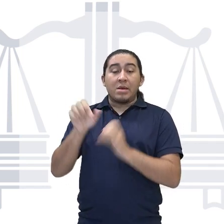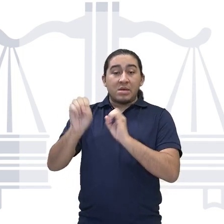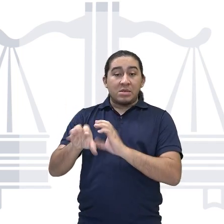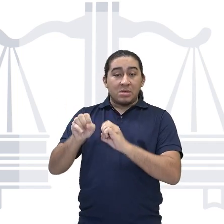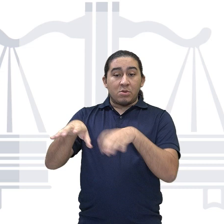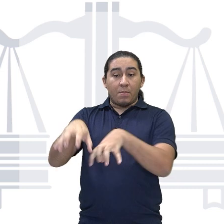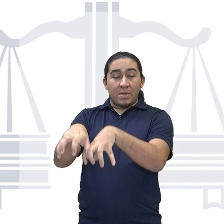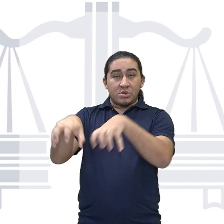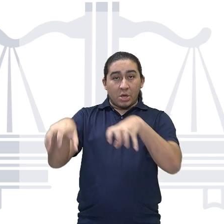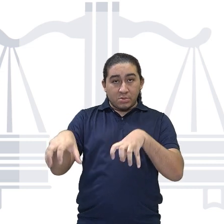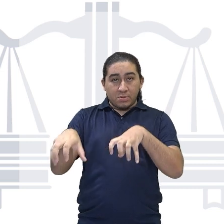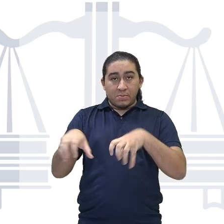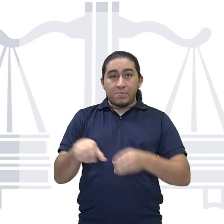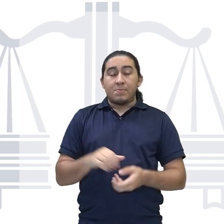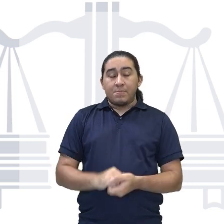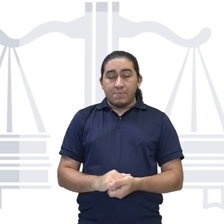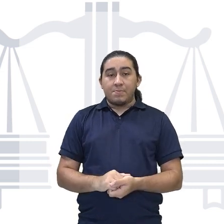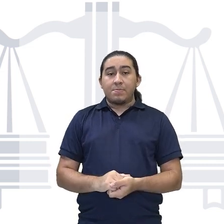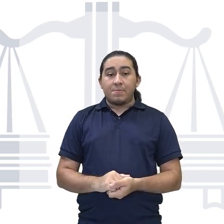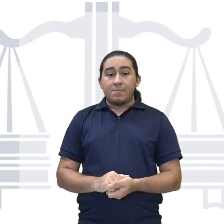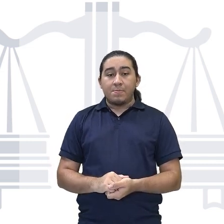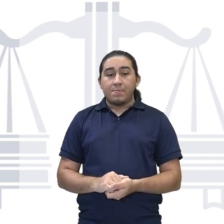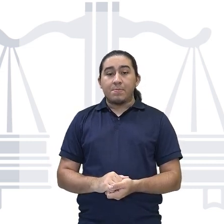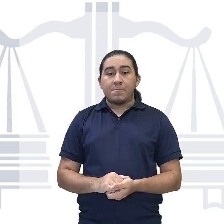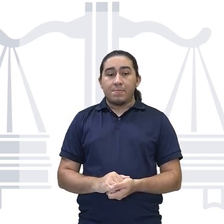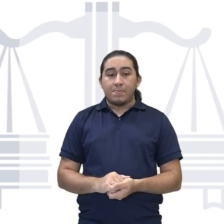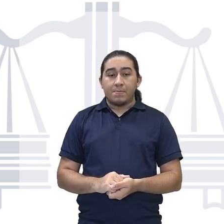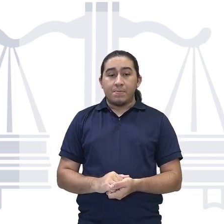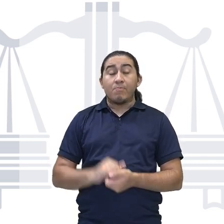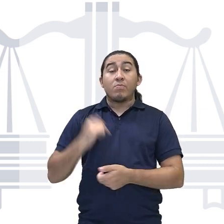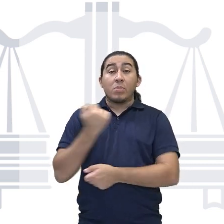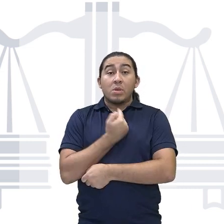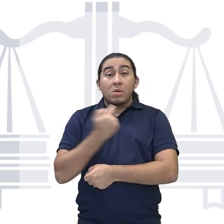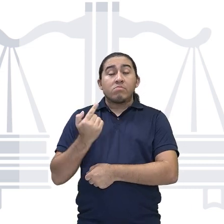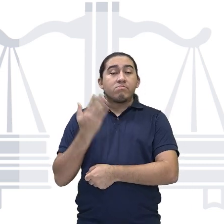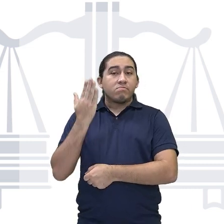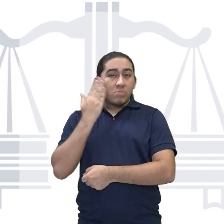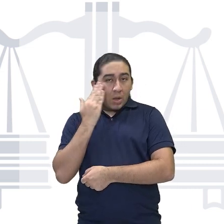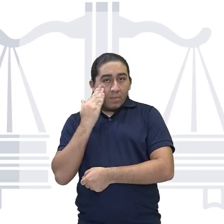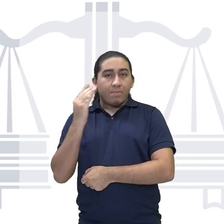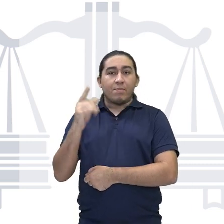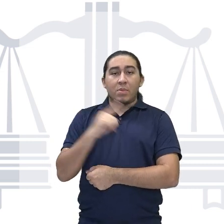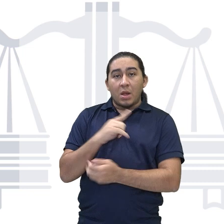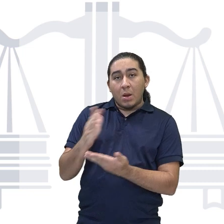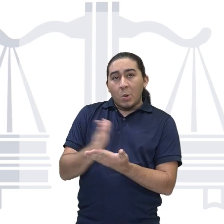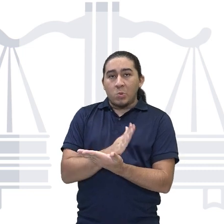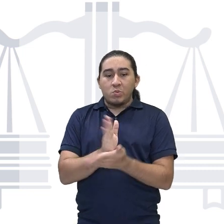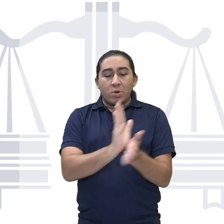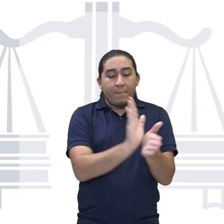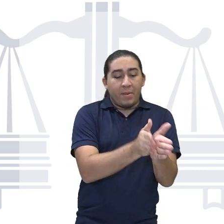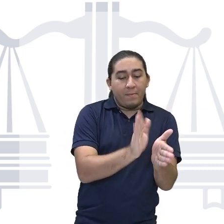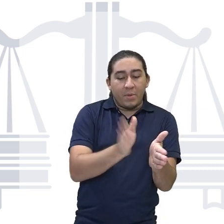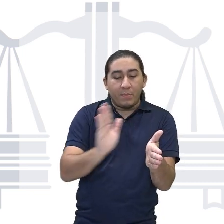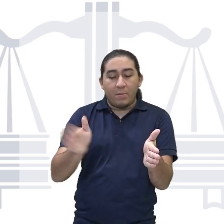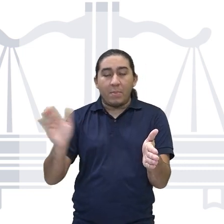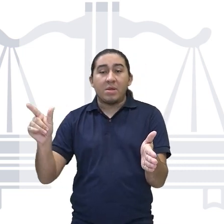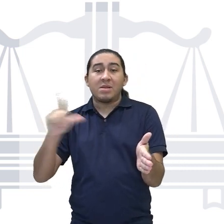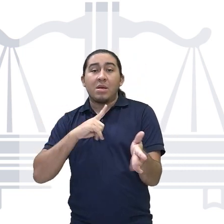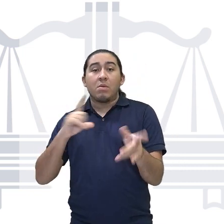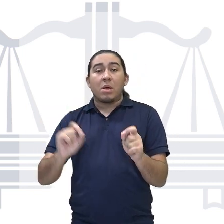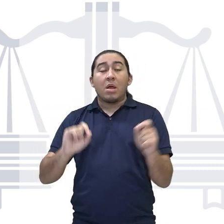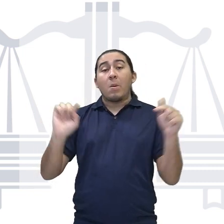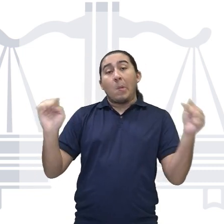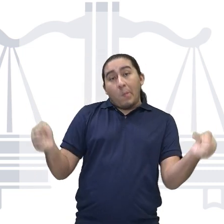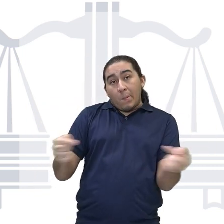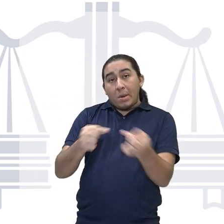tecnológica. A gente tem, então, alguns procedimentos que são relacionados a fluxo de atendimento